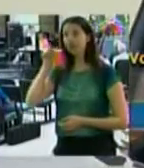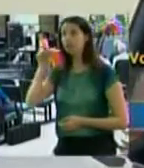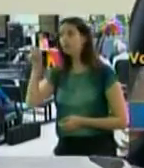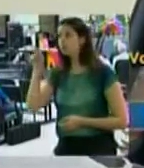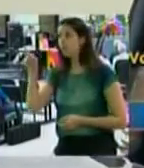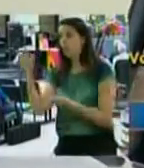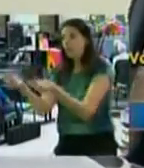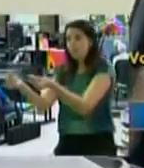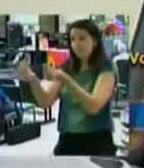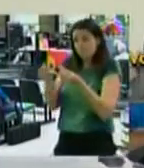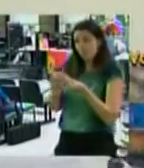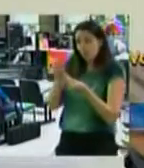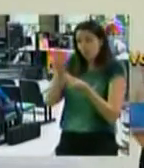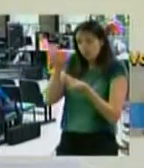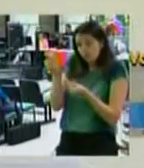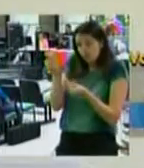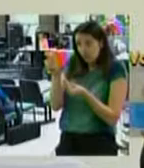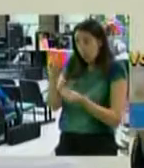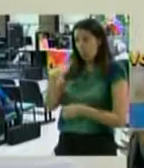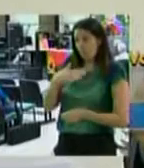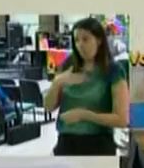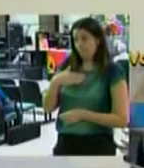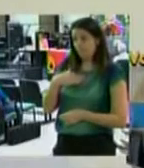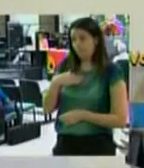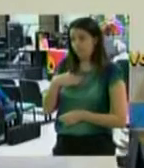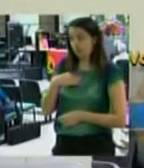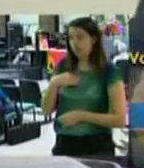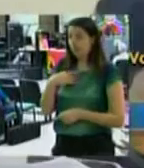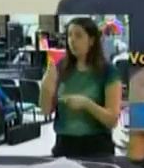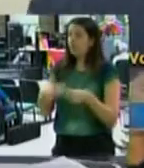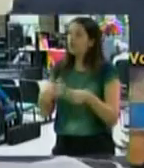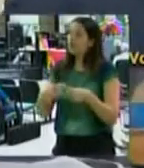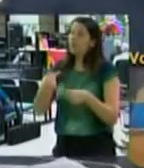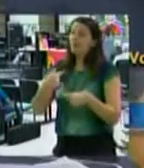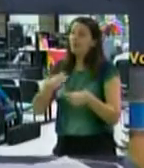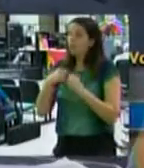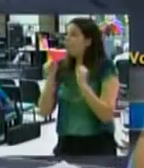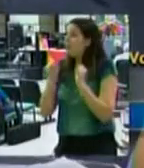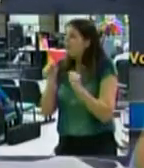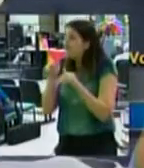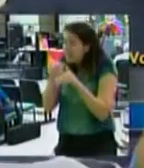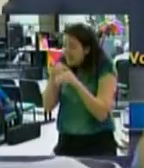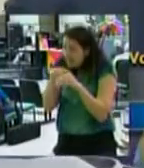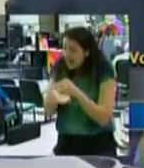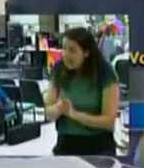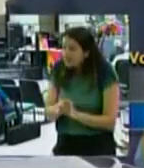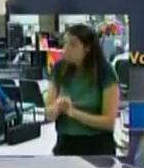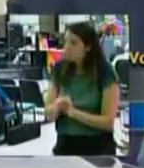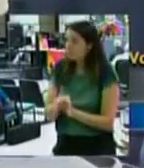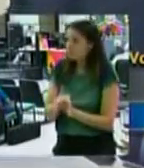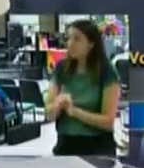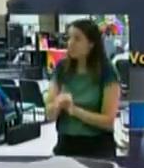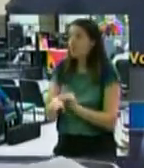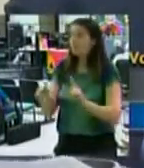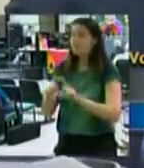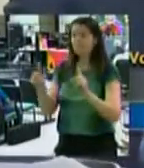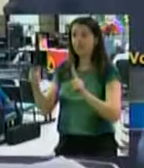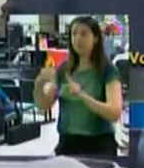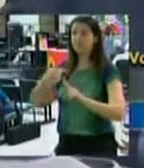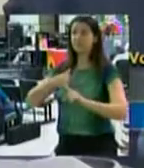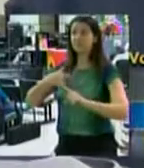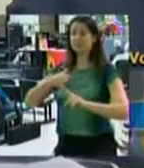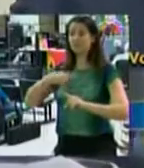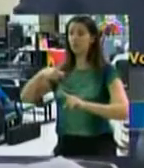não entregastes talento na minha mão para que eu possa enterrar, mas para que eu